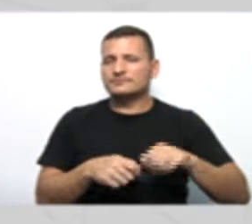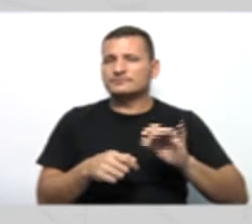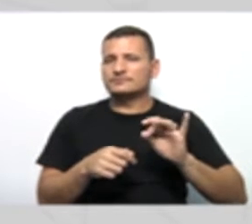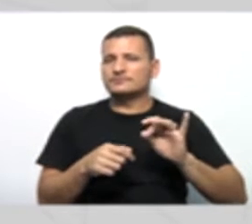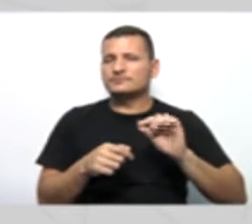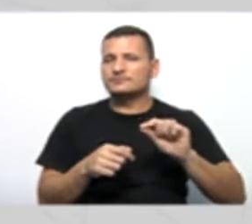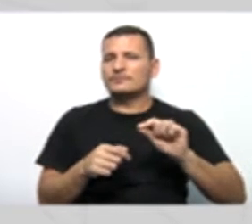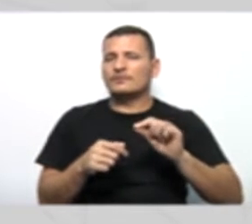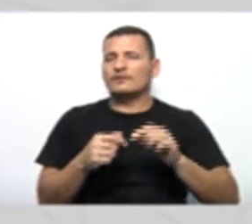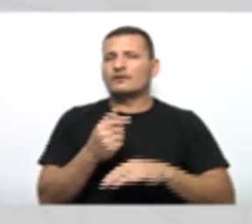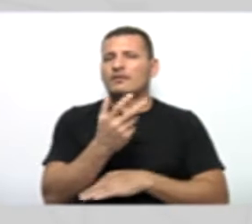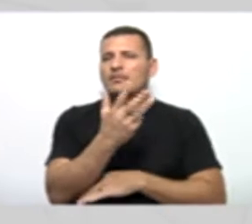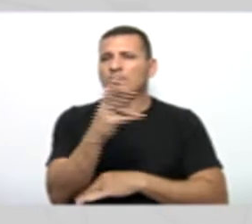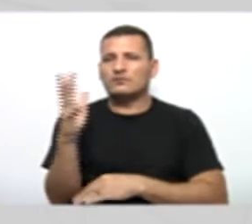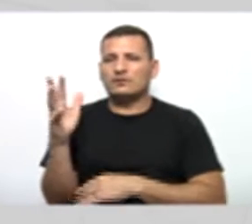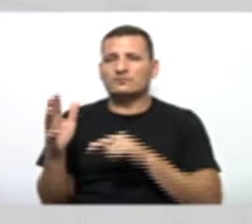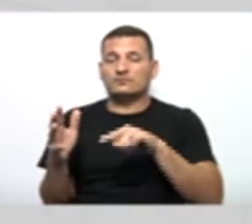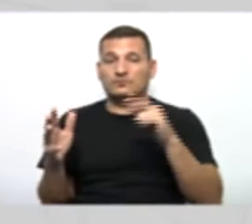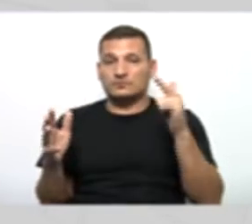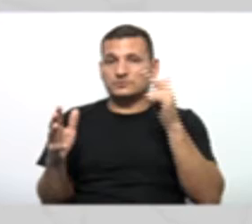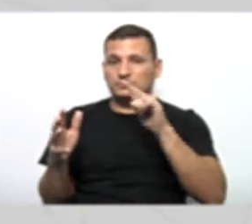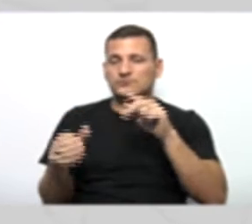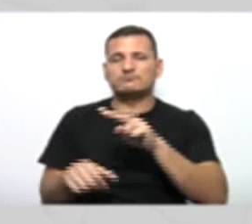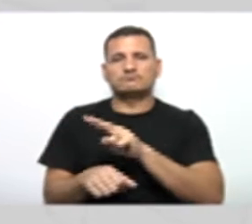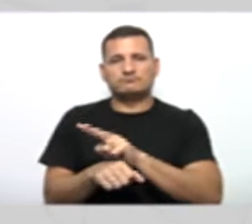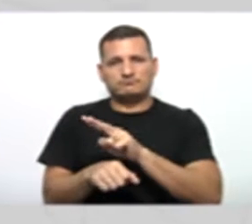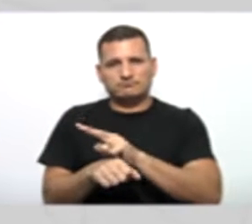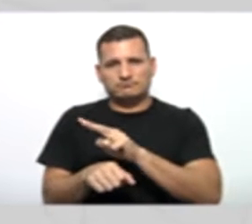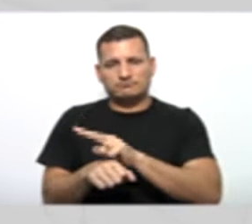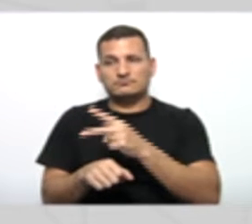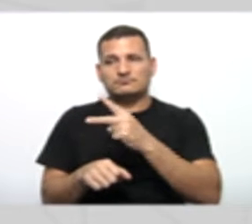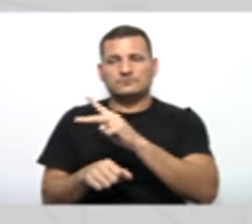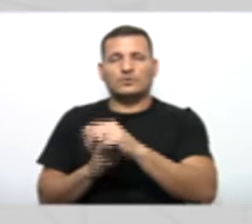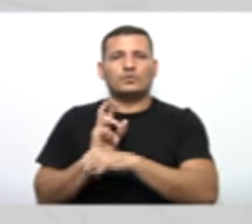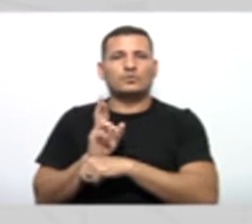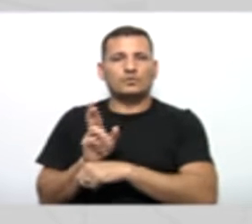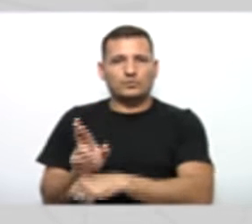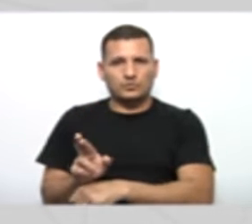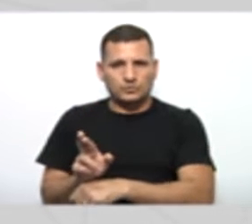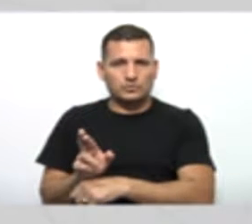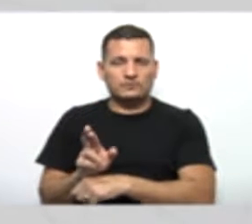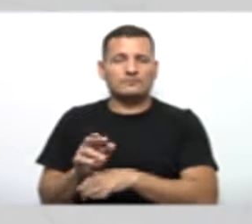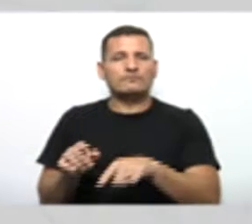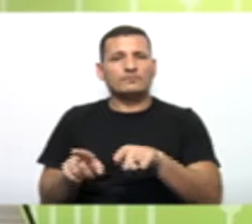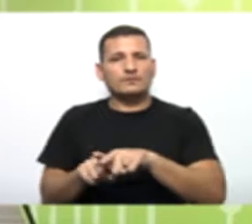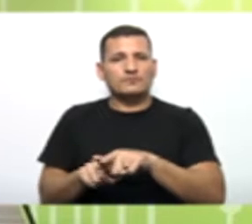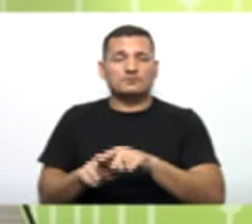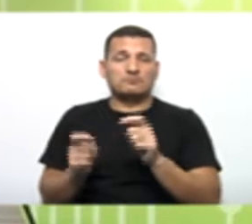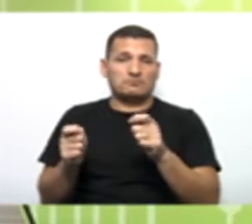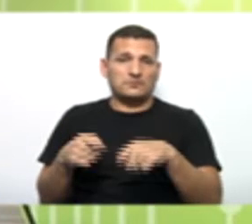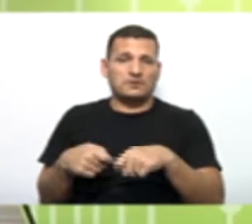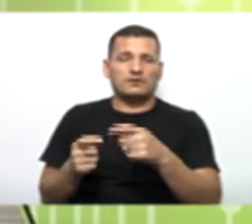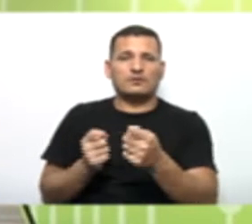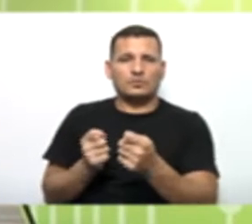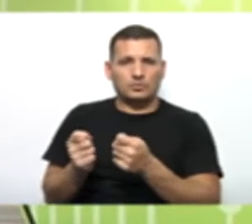a natureza consiga preservar os seus recursos, que seja economicamente